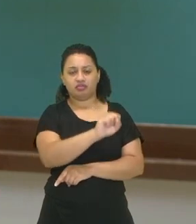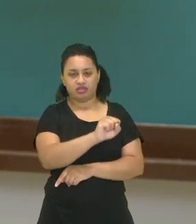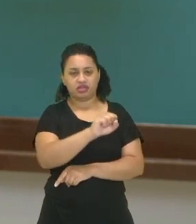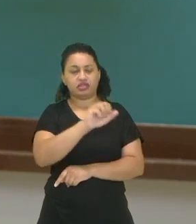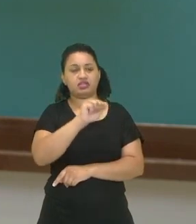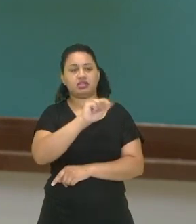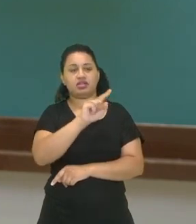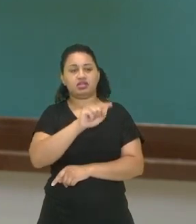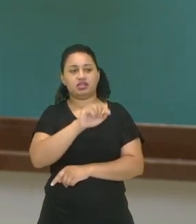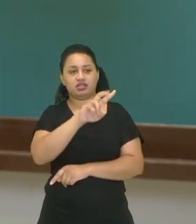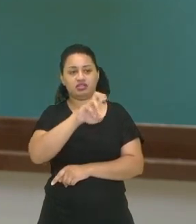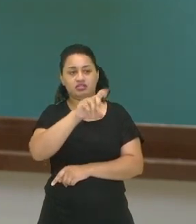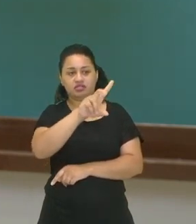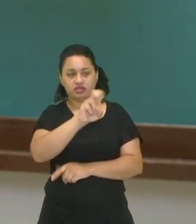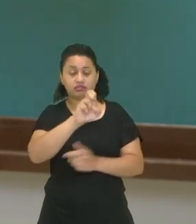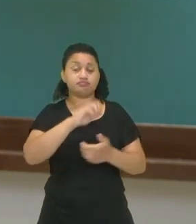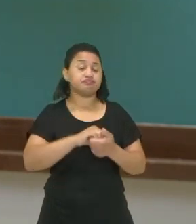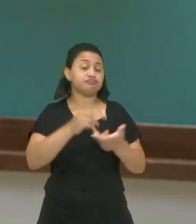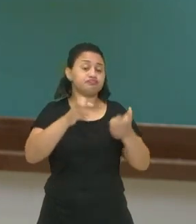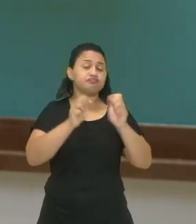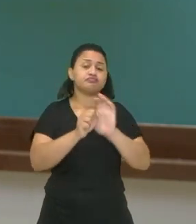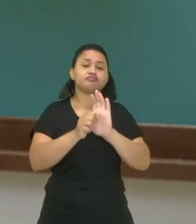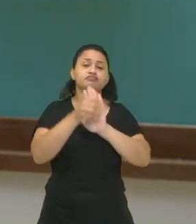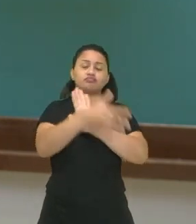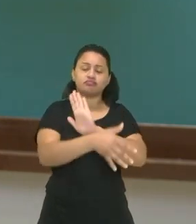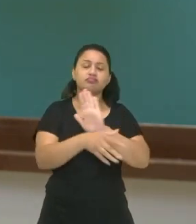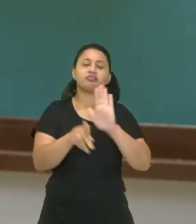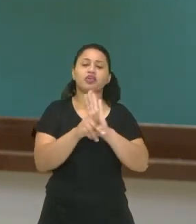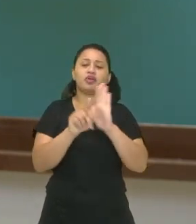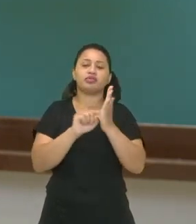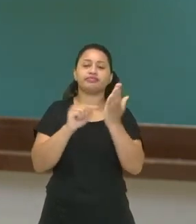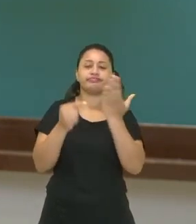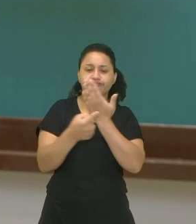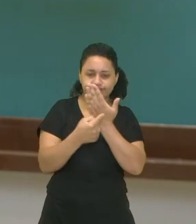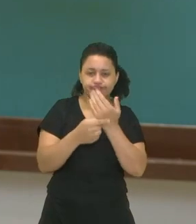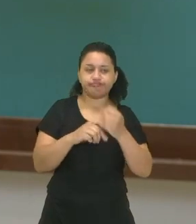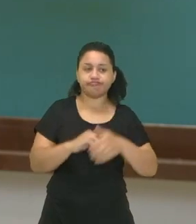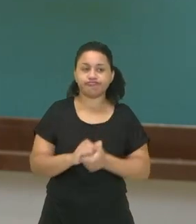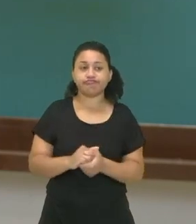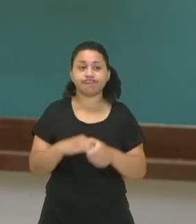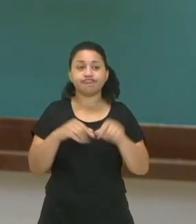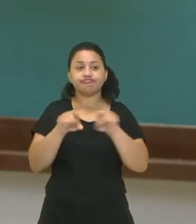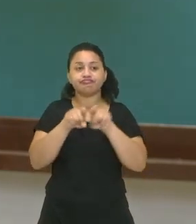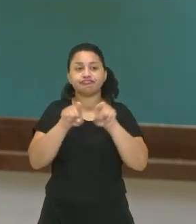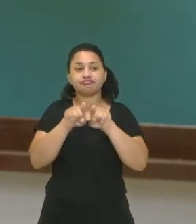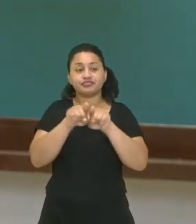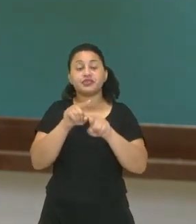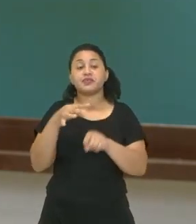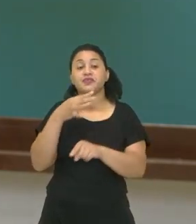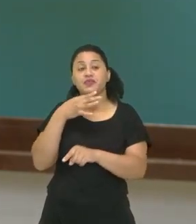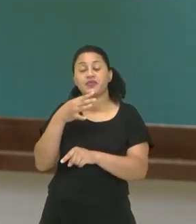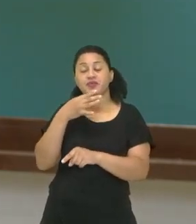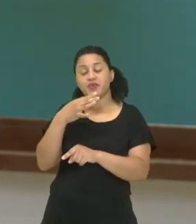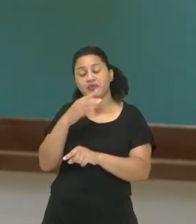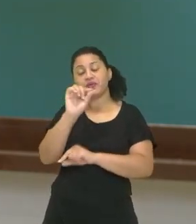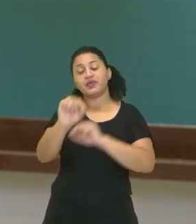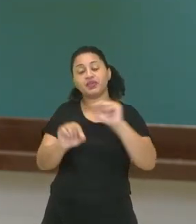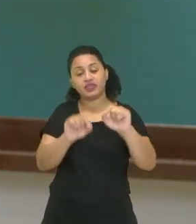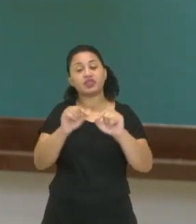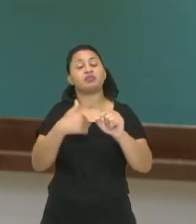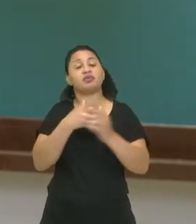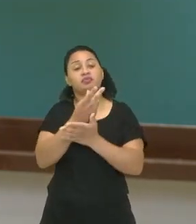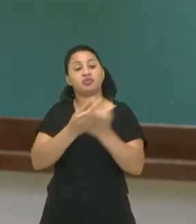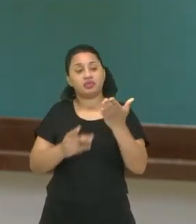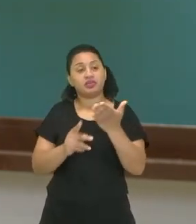Reconhecemos os efeitos de sentido produzidos pelas metáforas e conhecemos a poesia, então, da terceira geração poética